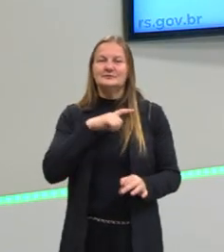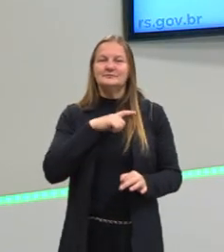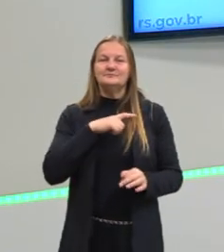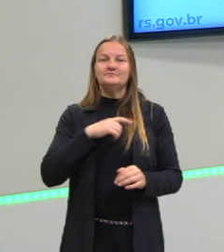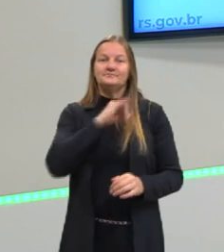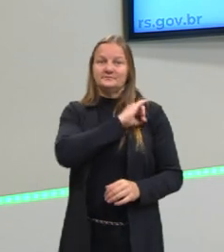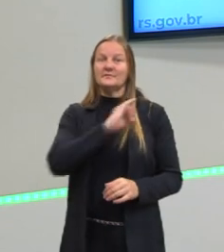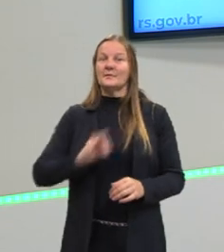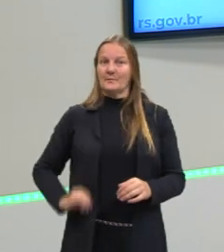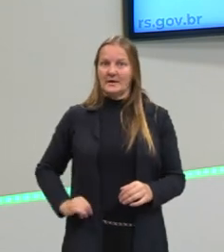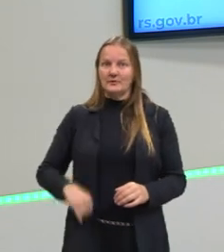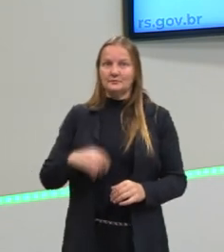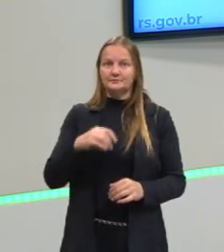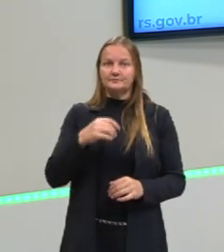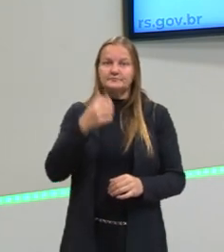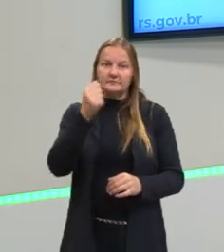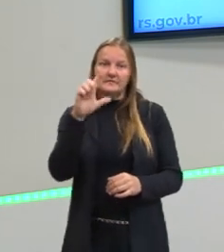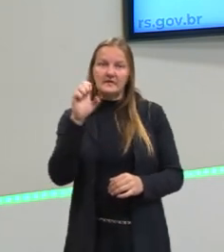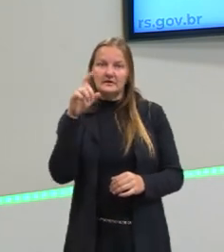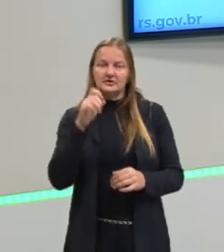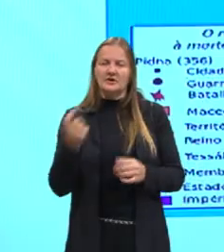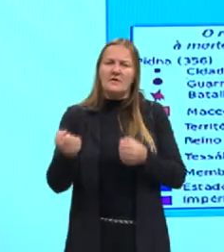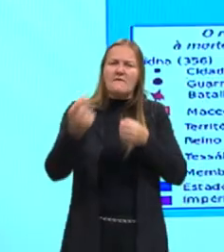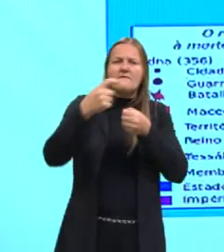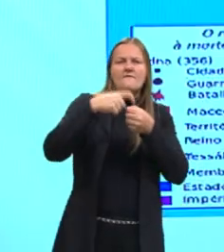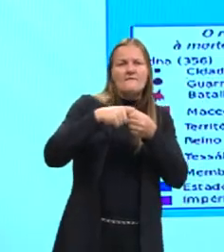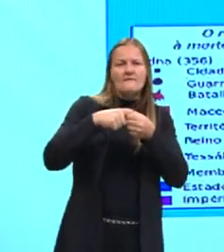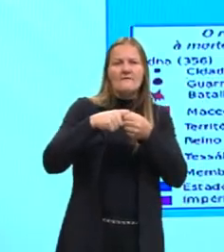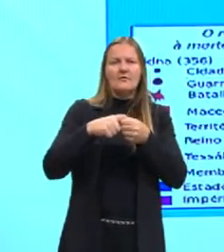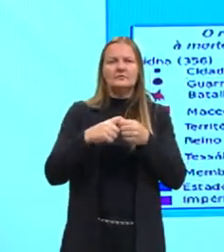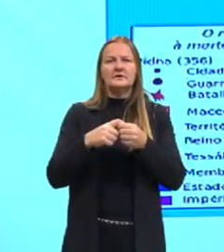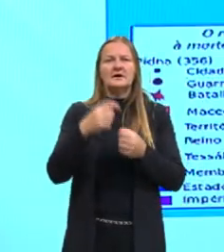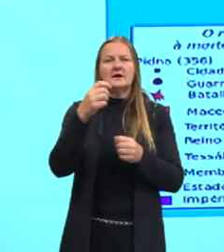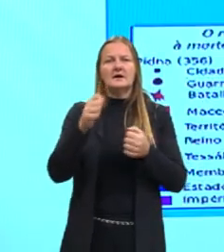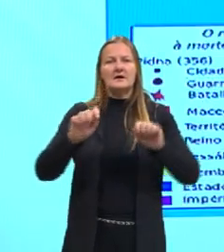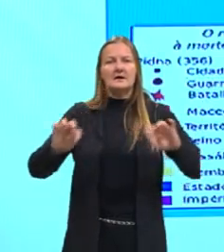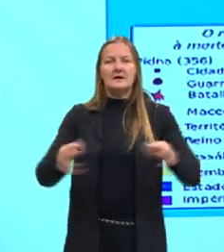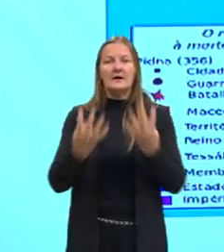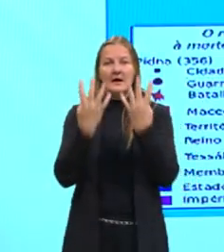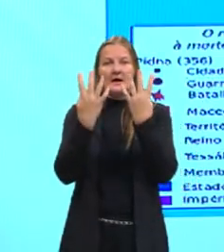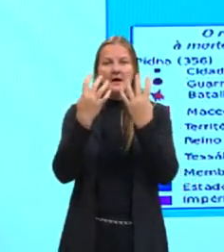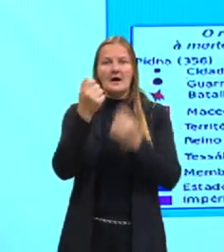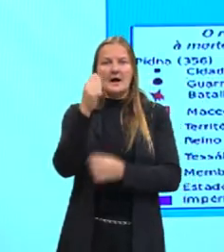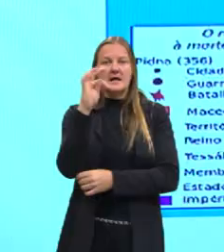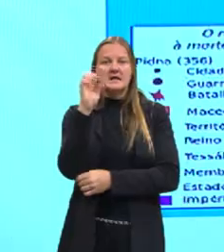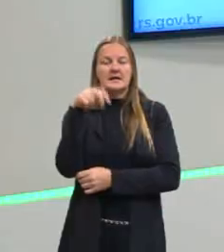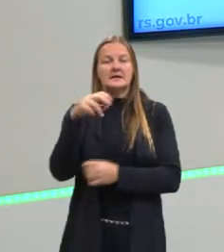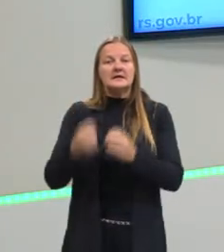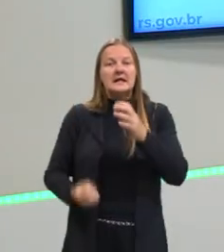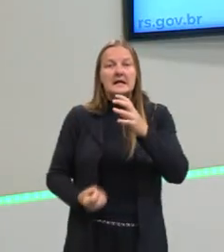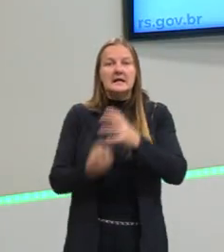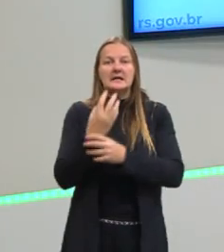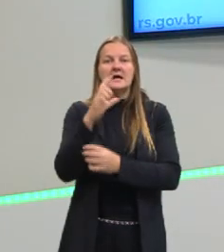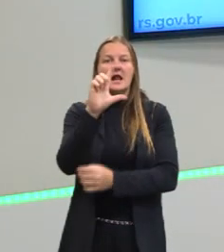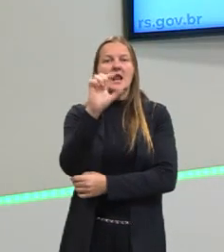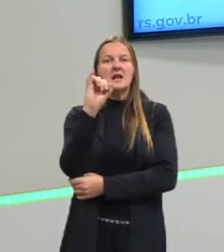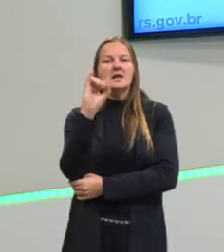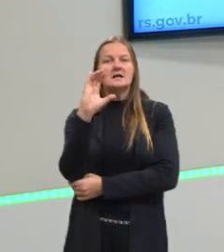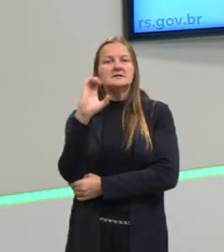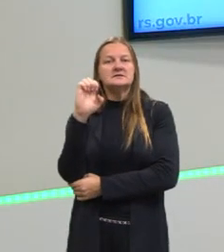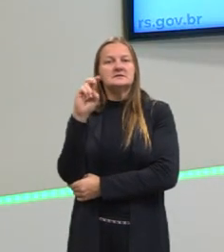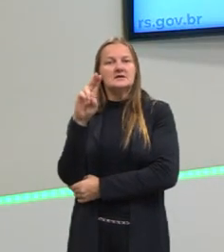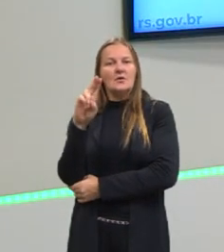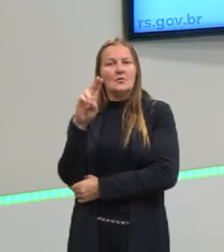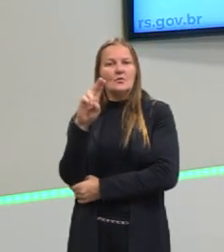império de Alexandre ele retorna ele retorna para apenas E aí ele Funda o Liceu aí ele Funda sua própria